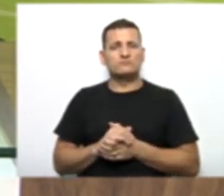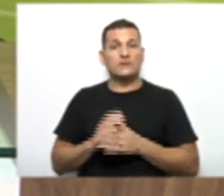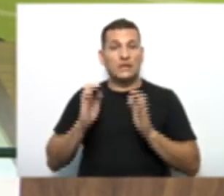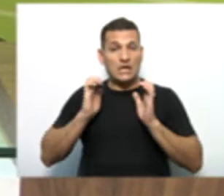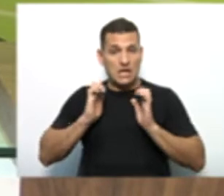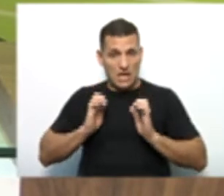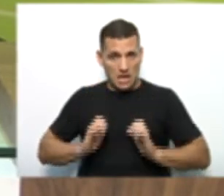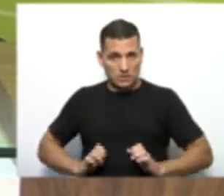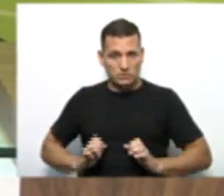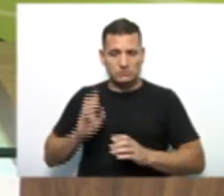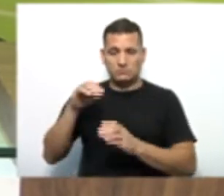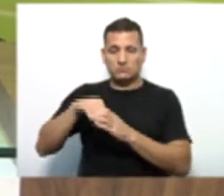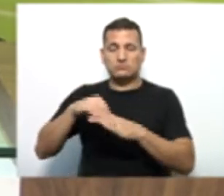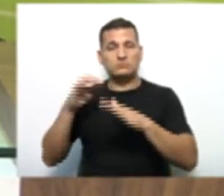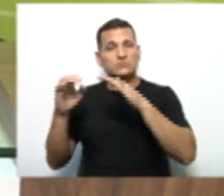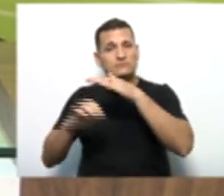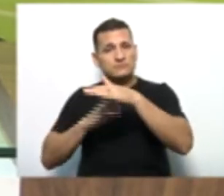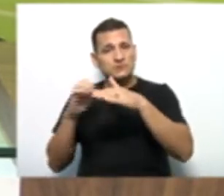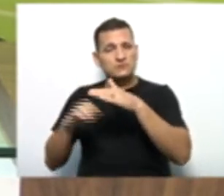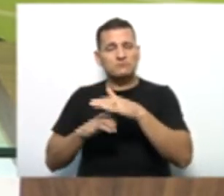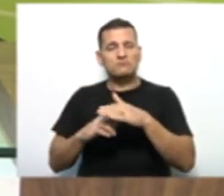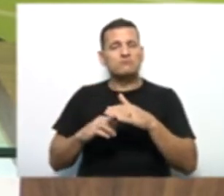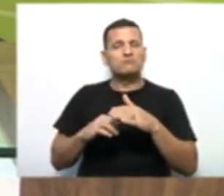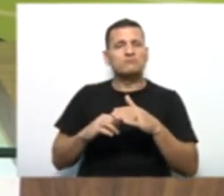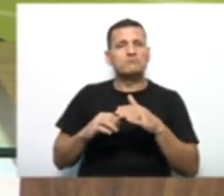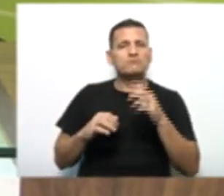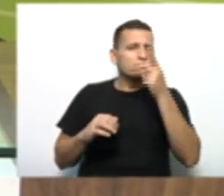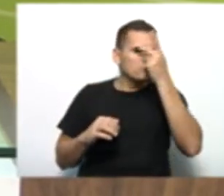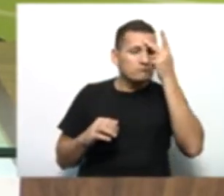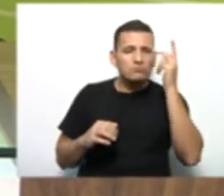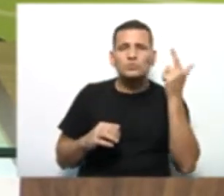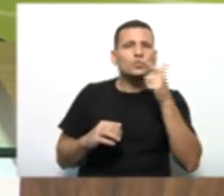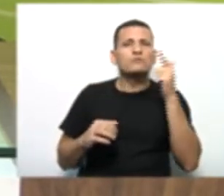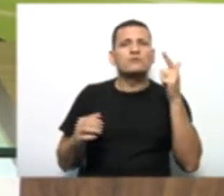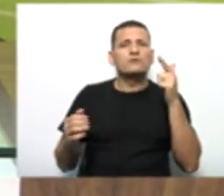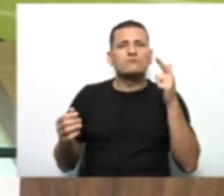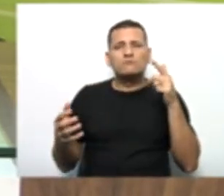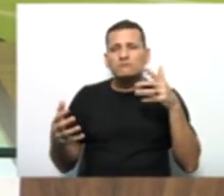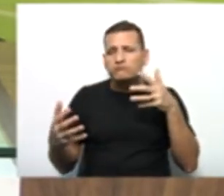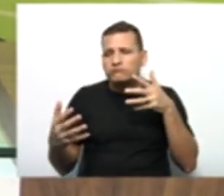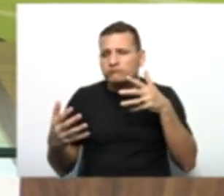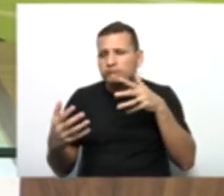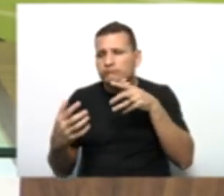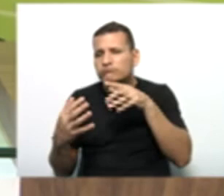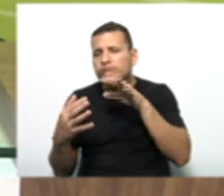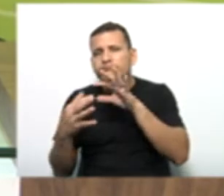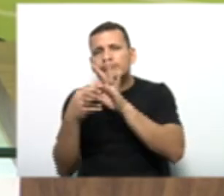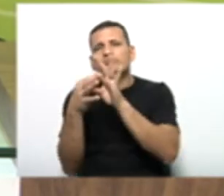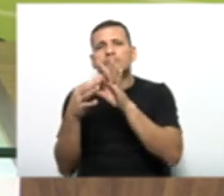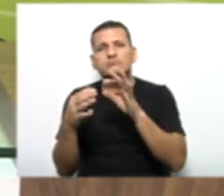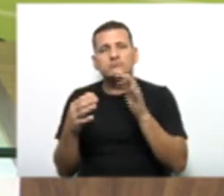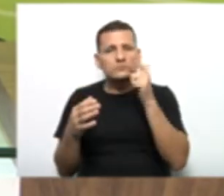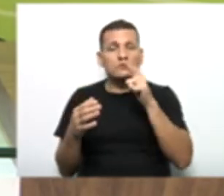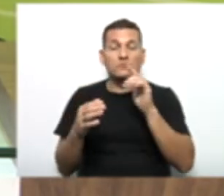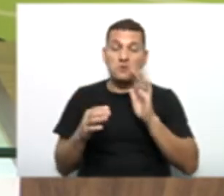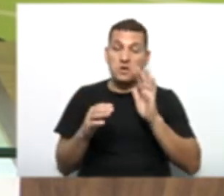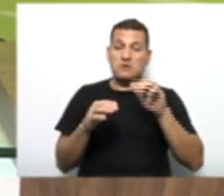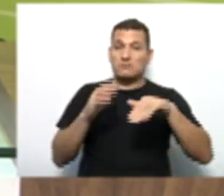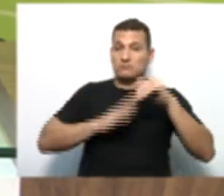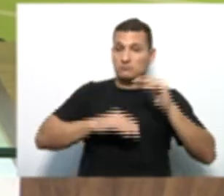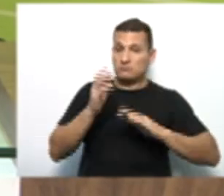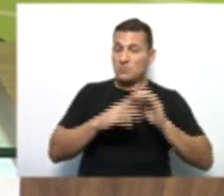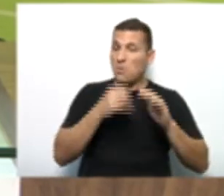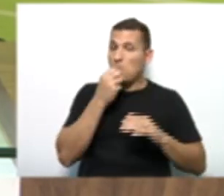que foram construídos dentro da organização da empresa que eles atuavam. Então, eram profissionais muito bons do ponto de